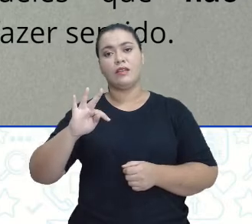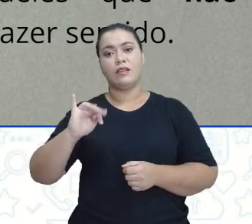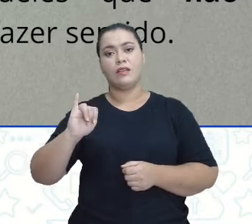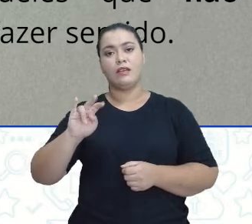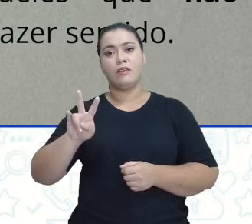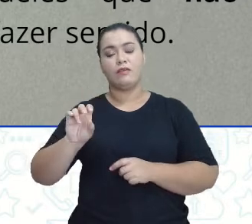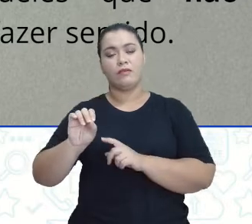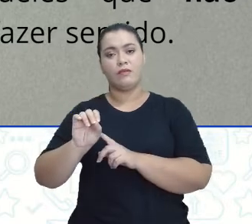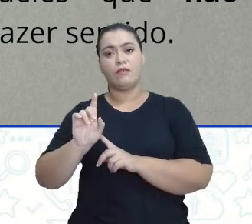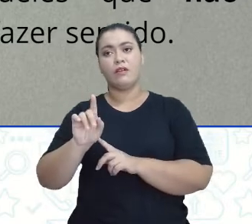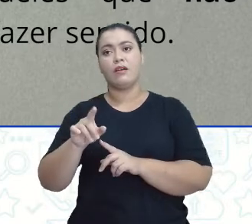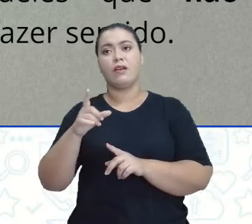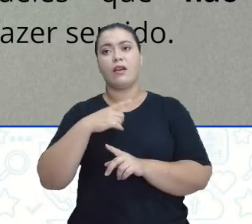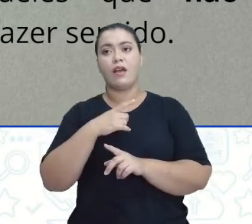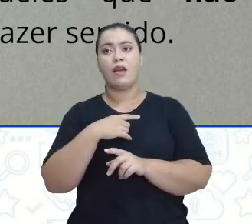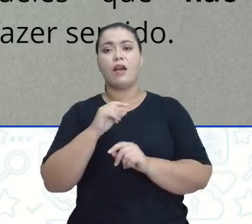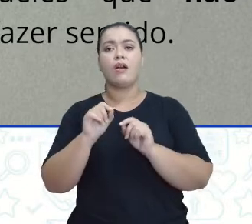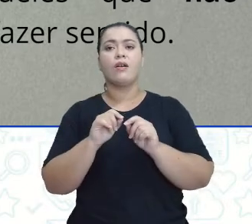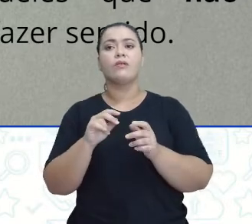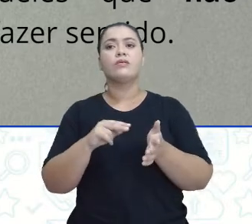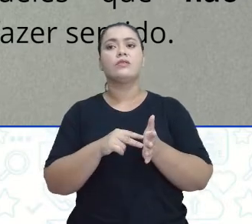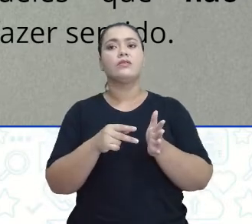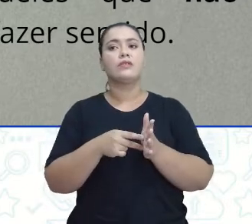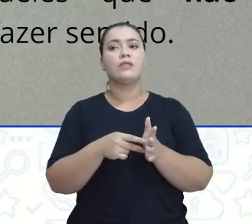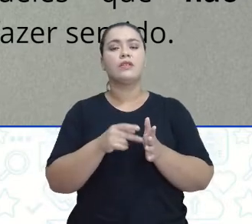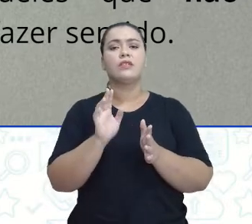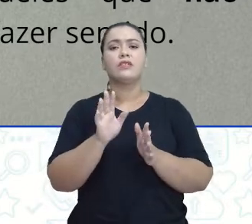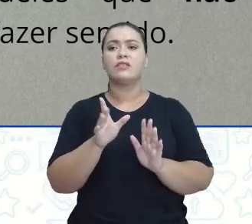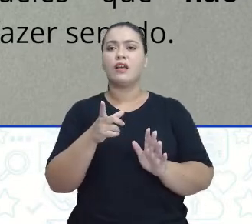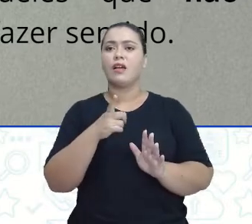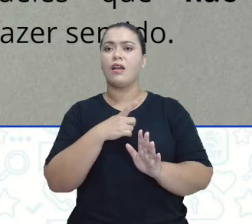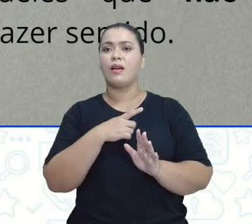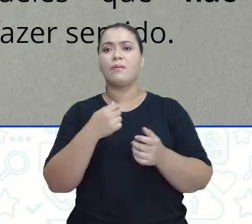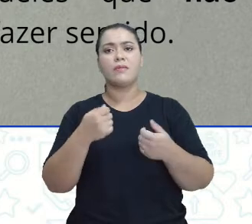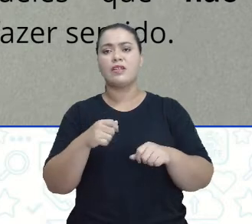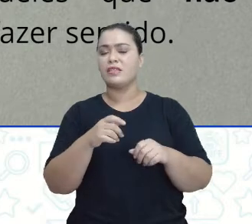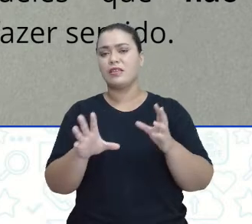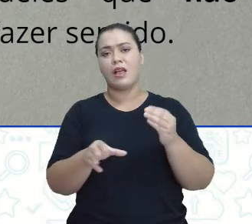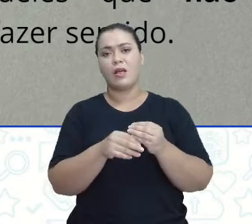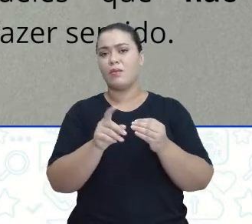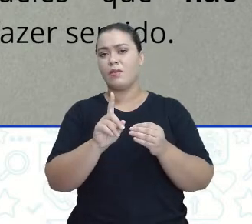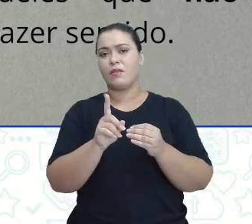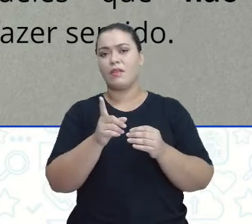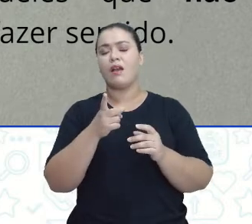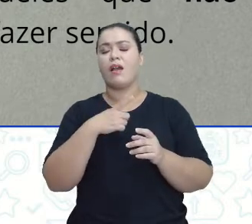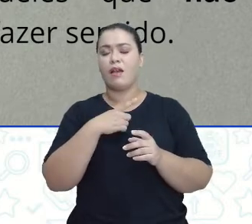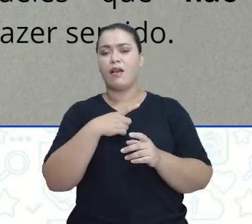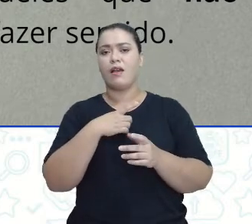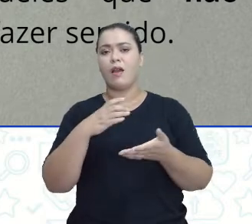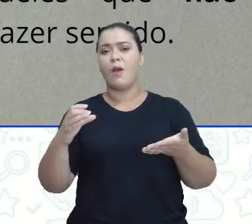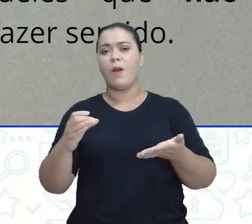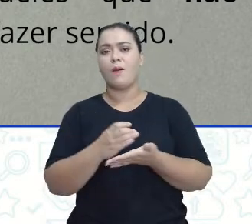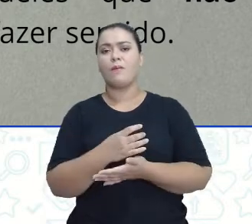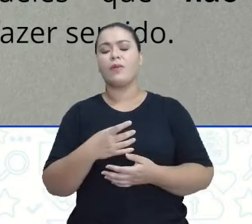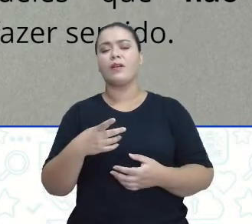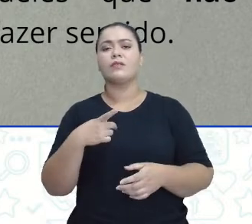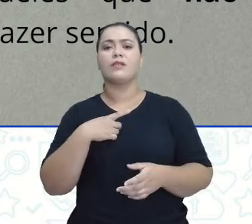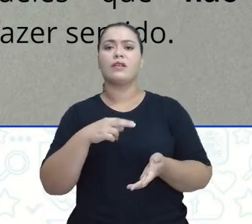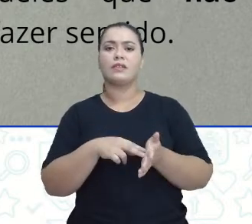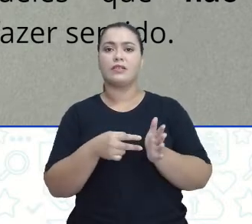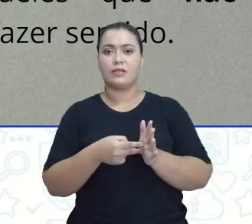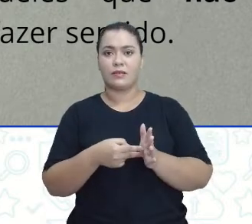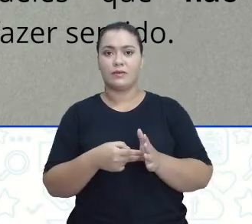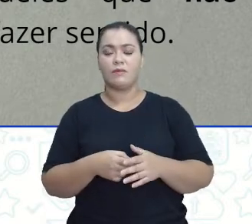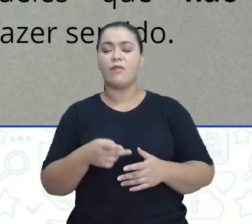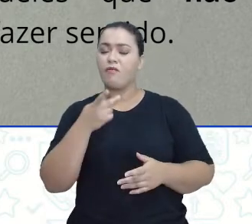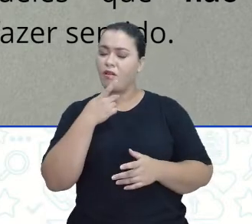comunicação, cujo sentido, ele é comunicado só por ele. E aí vocês podem dizer, eu duvido que